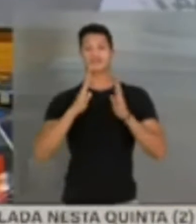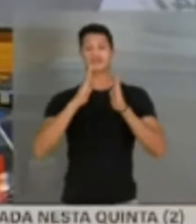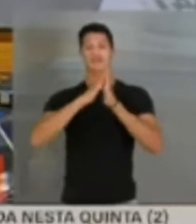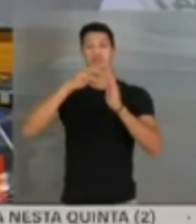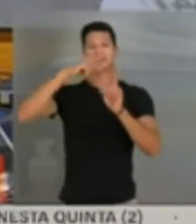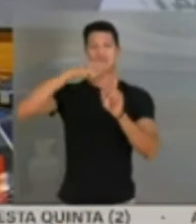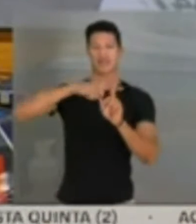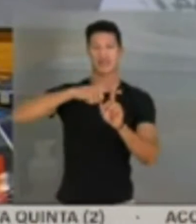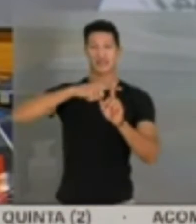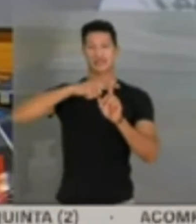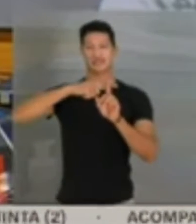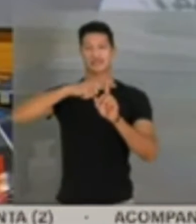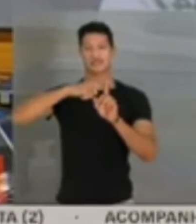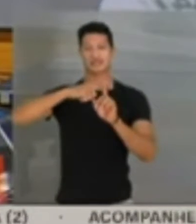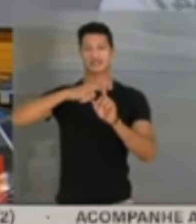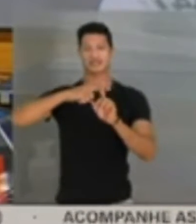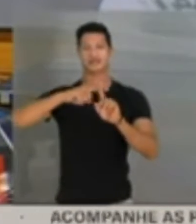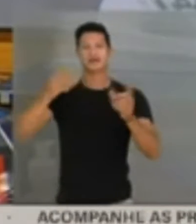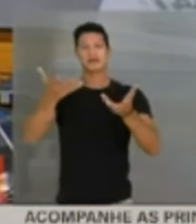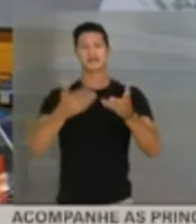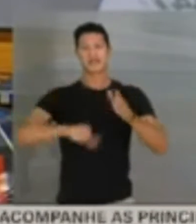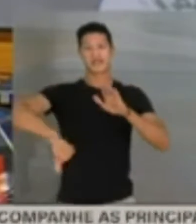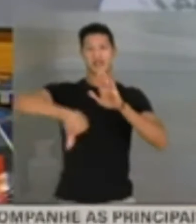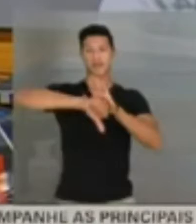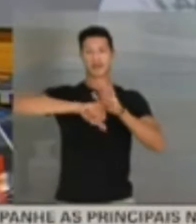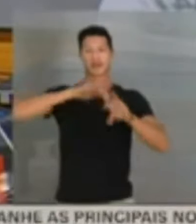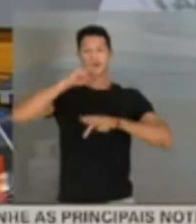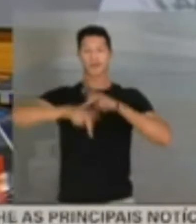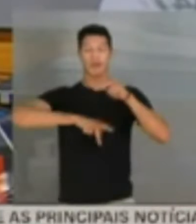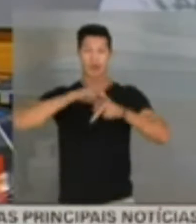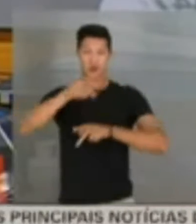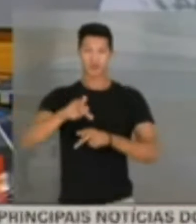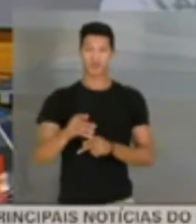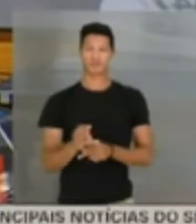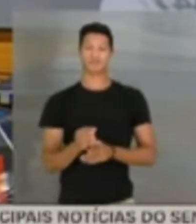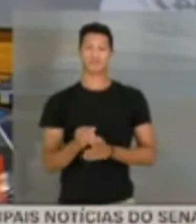Igrejas. Mas querem criminalizar o povo.